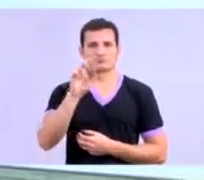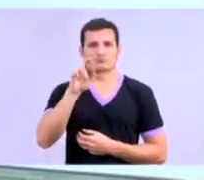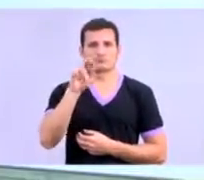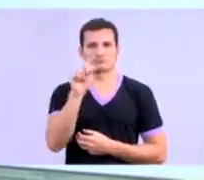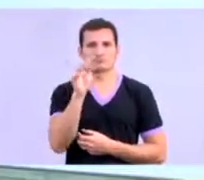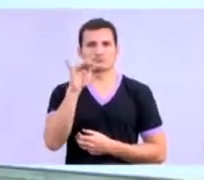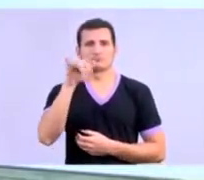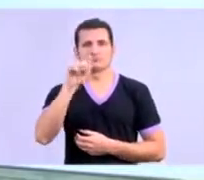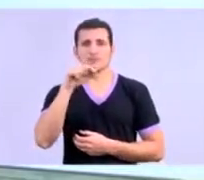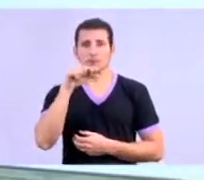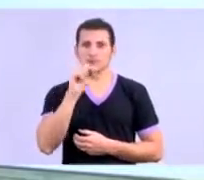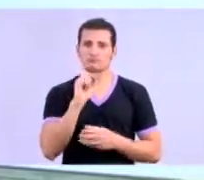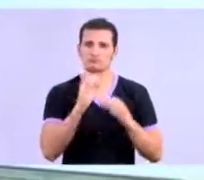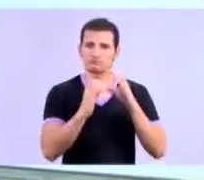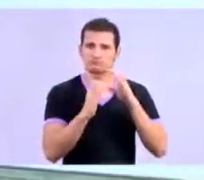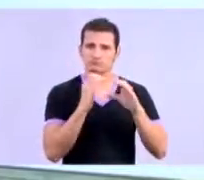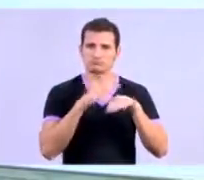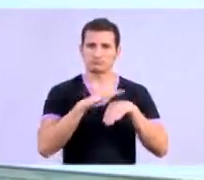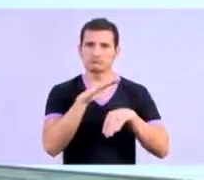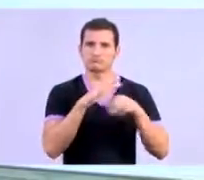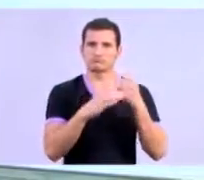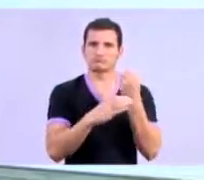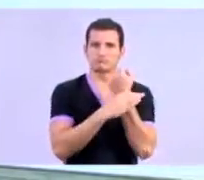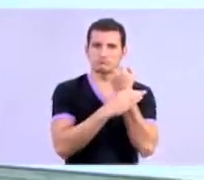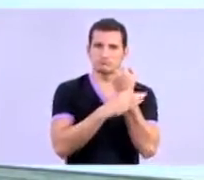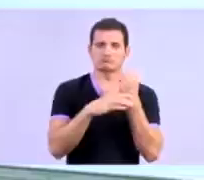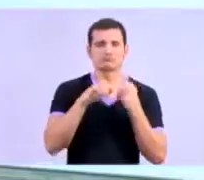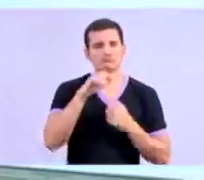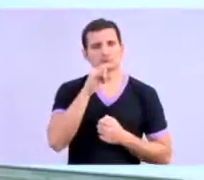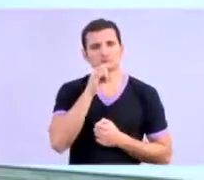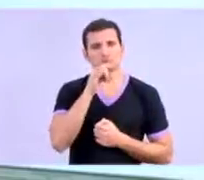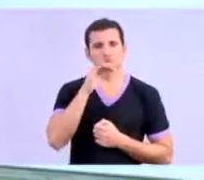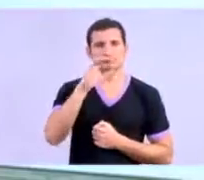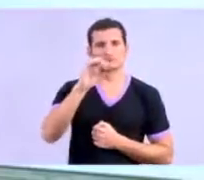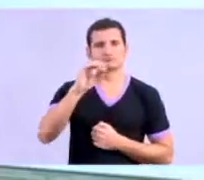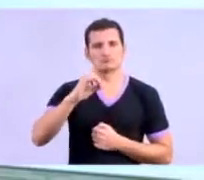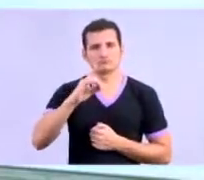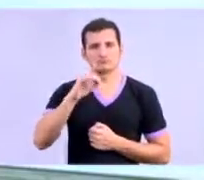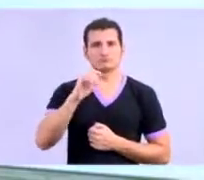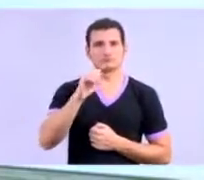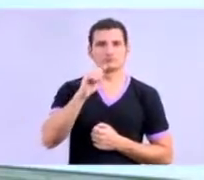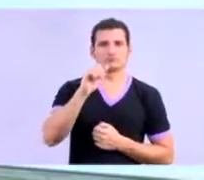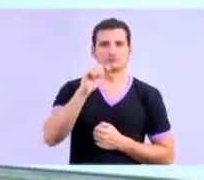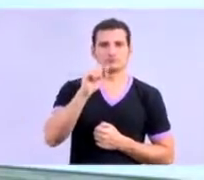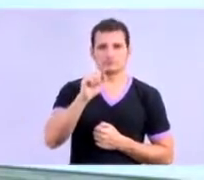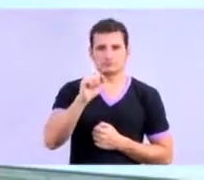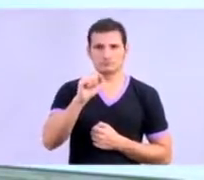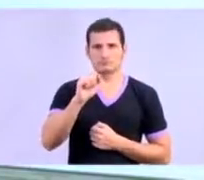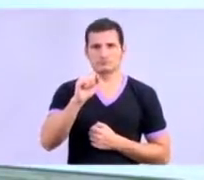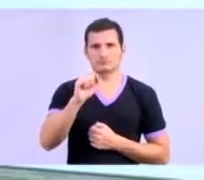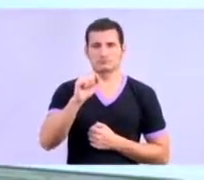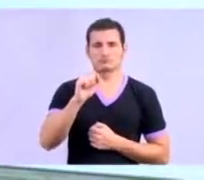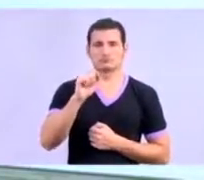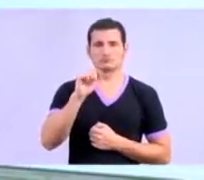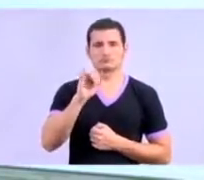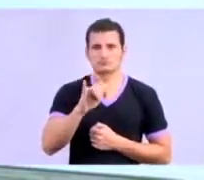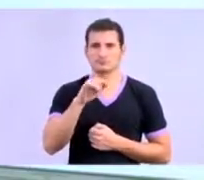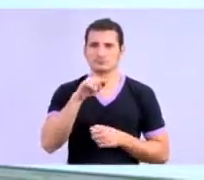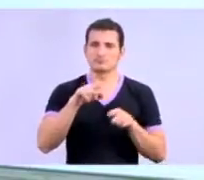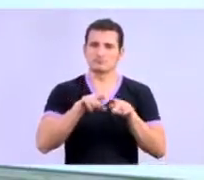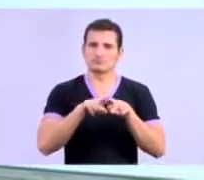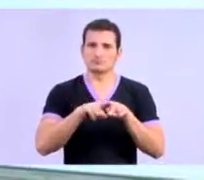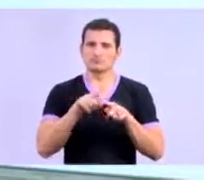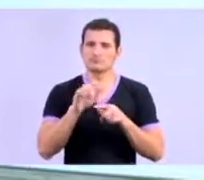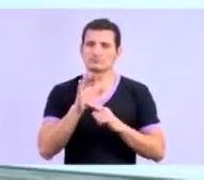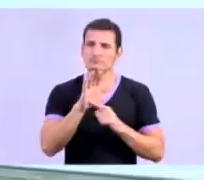segura, é um exemplo de codificação. ASCII é uma codificação básica para a representação